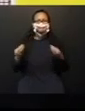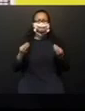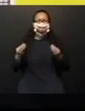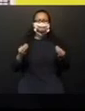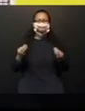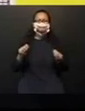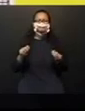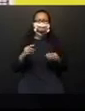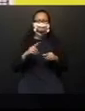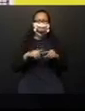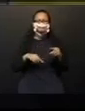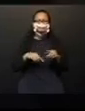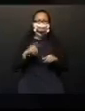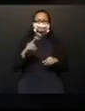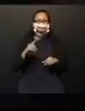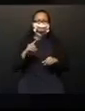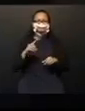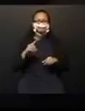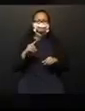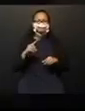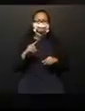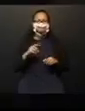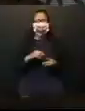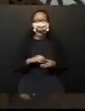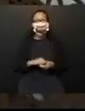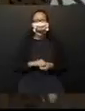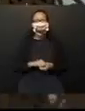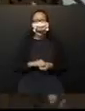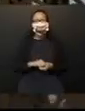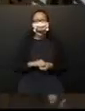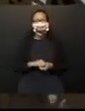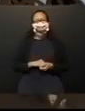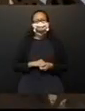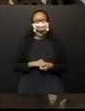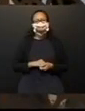A conta armada e o material dourado, certo?